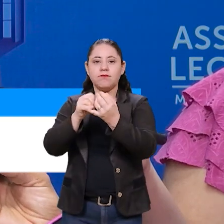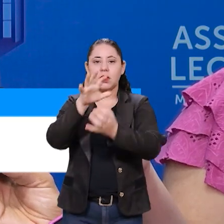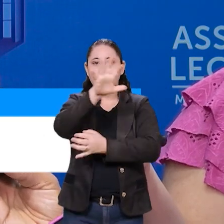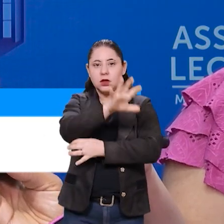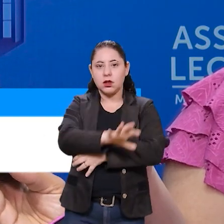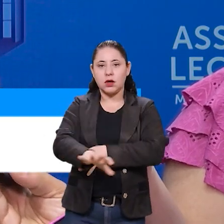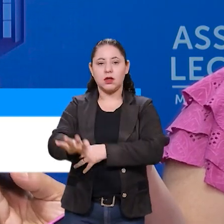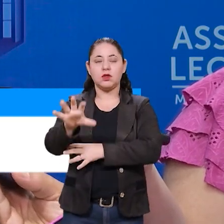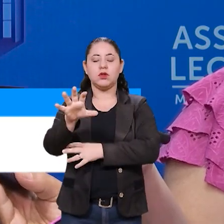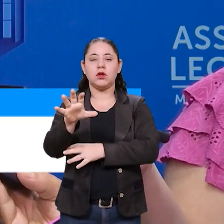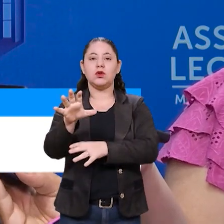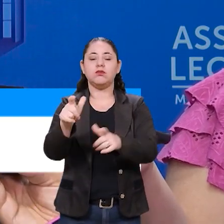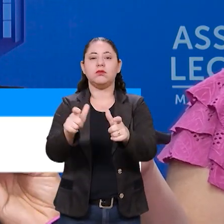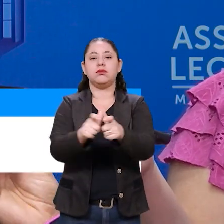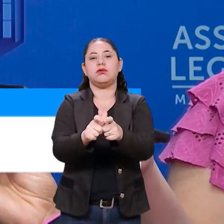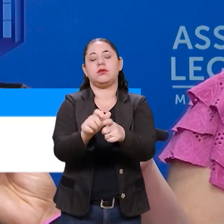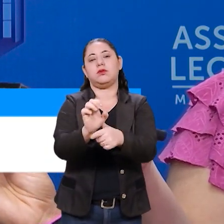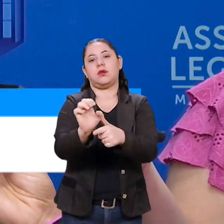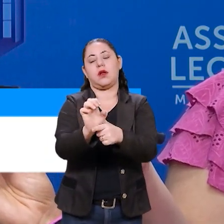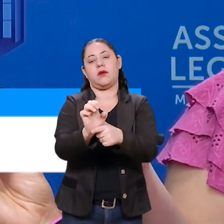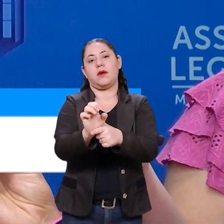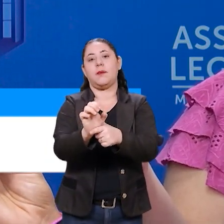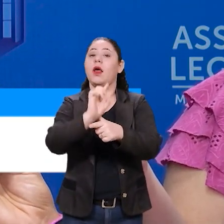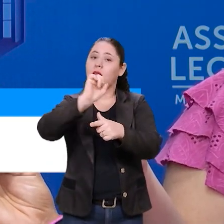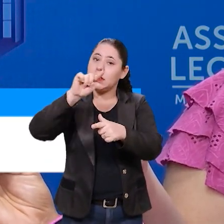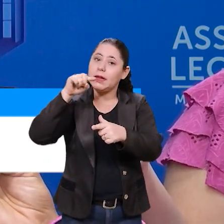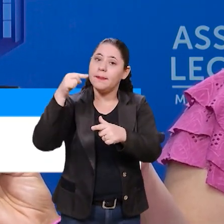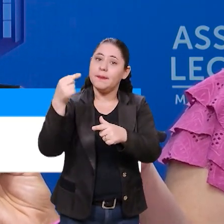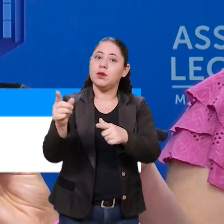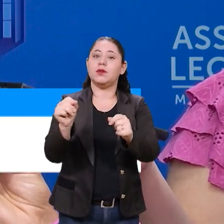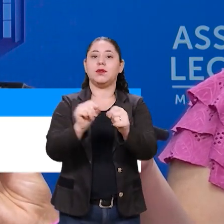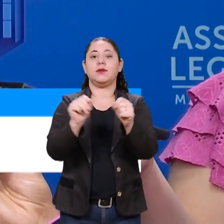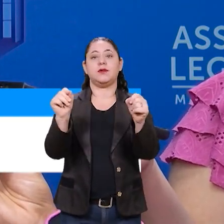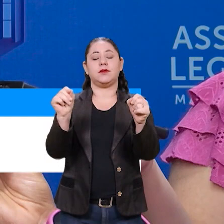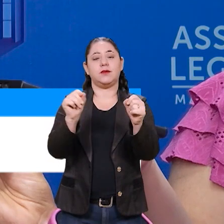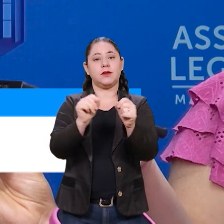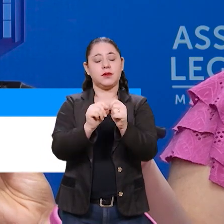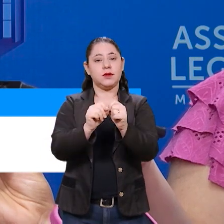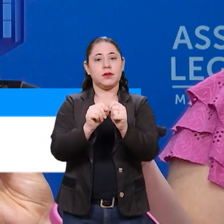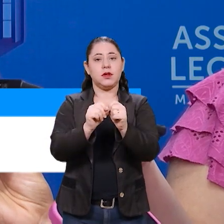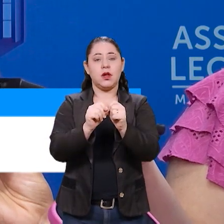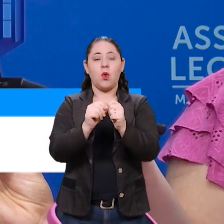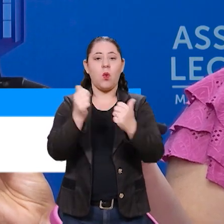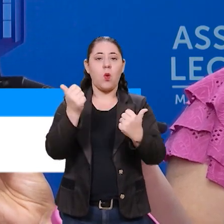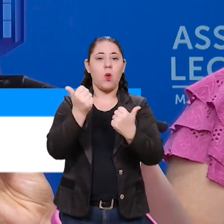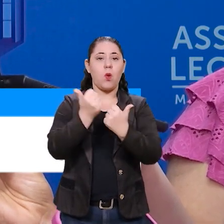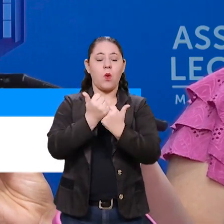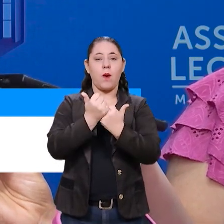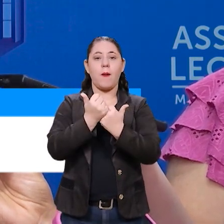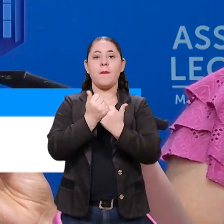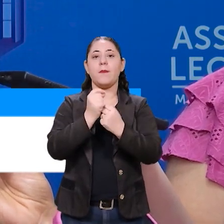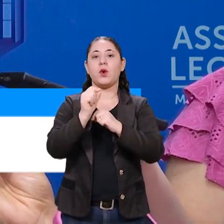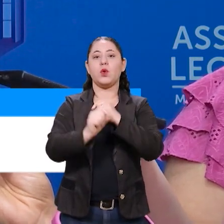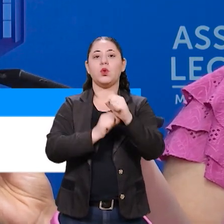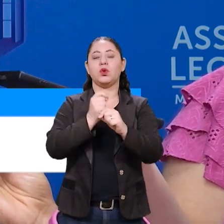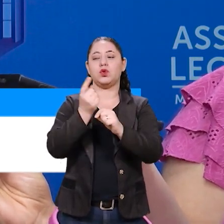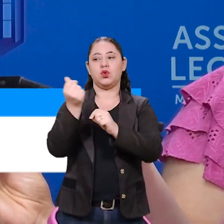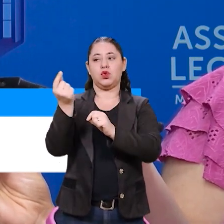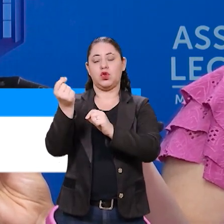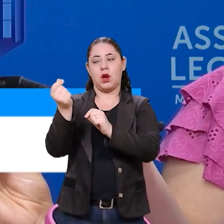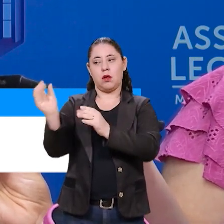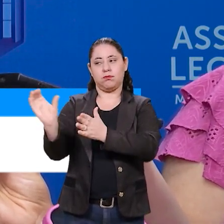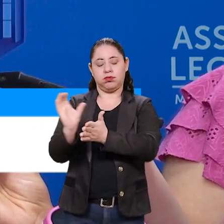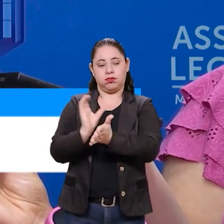dividido entre essas regiões, os estados dessas regiões menos desenvolvidas, para, a partir daí, fazer